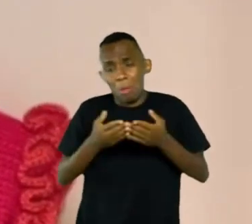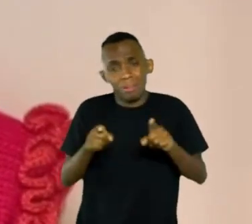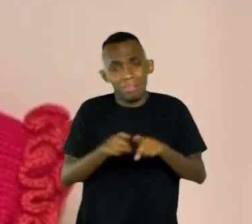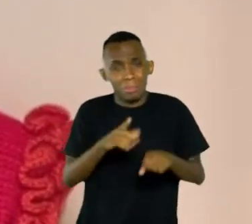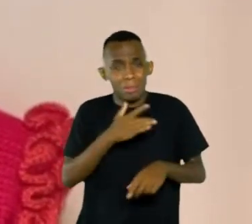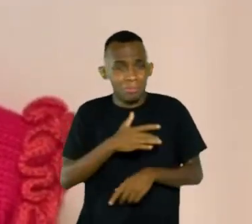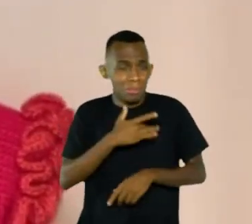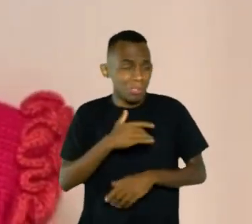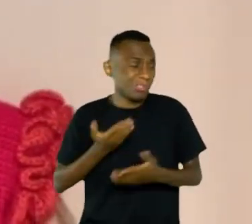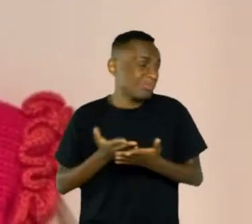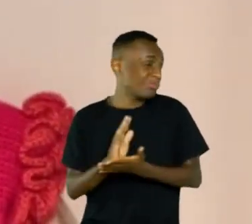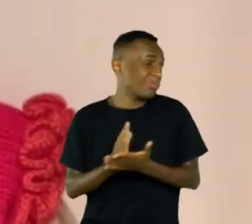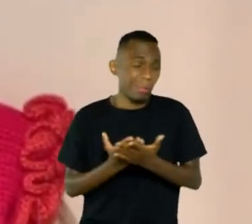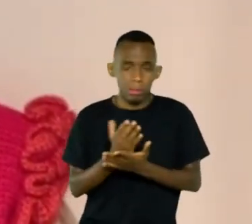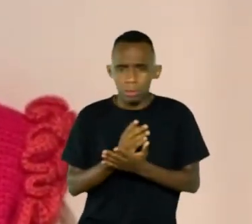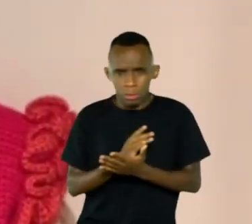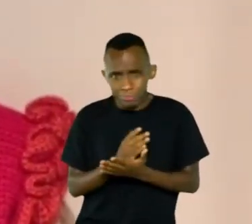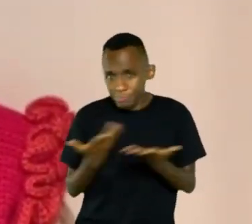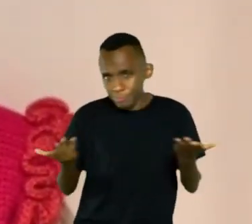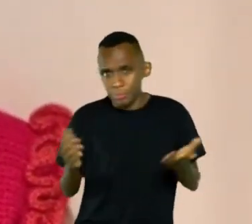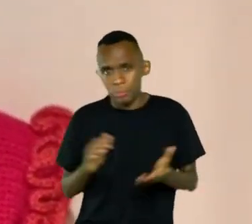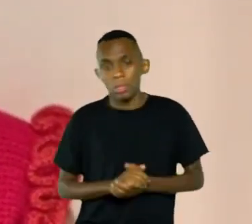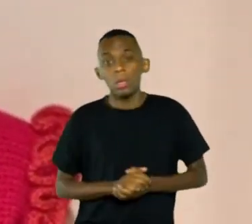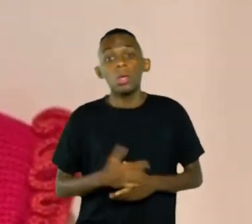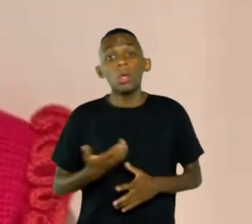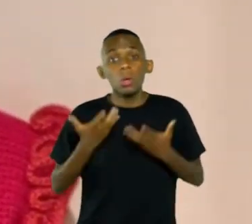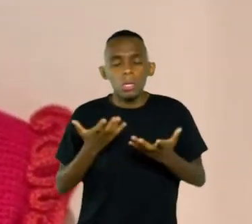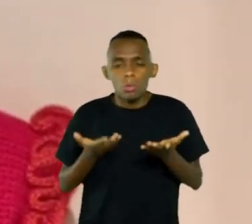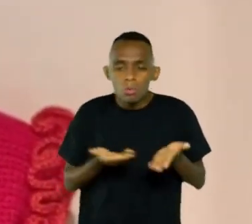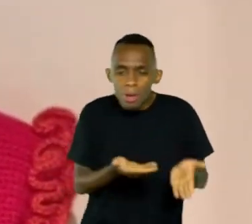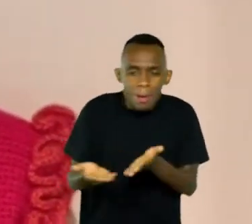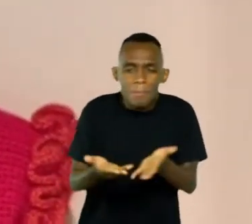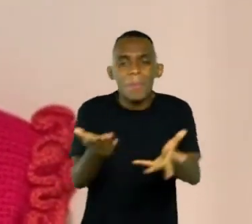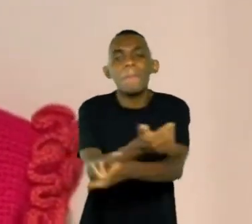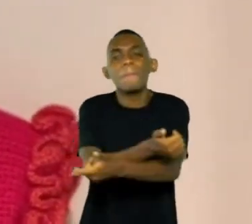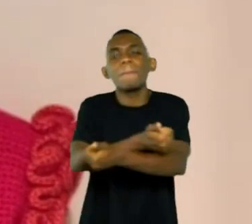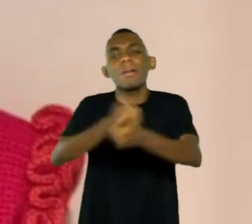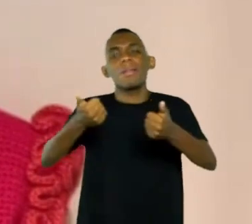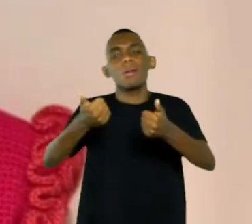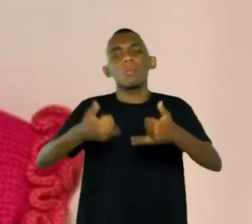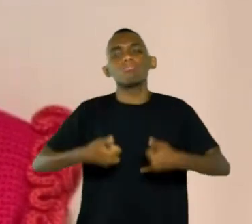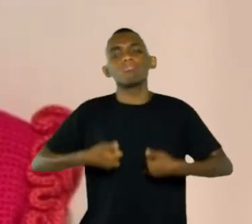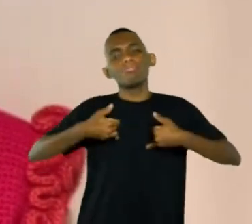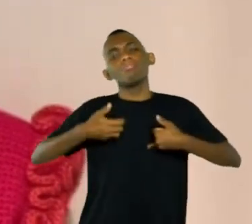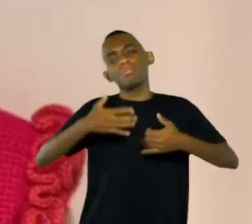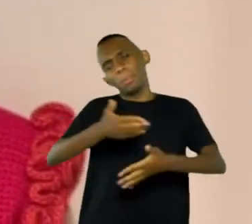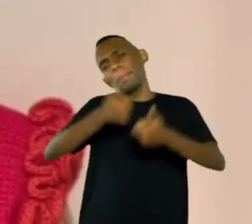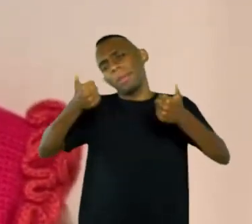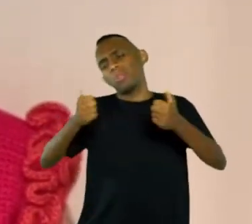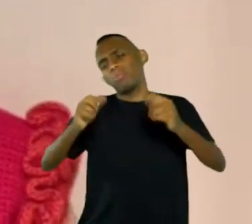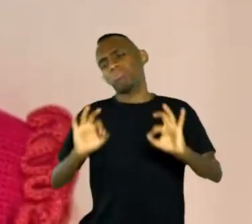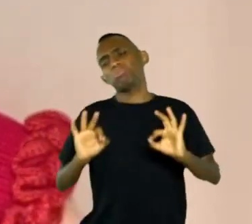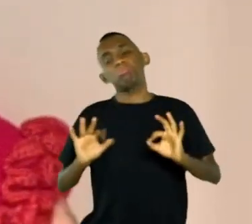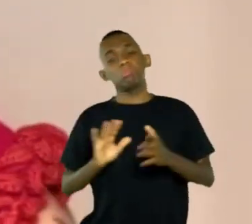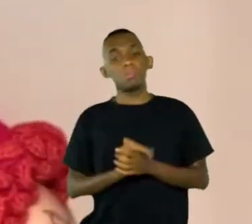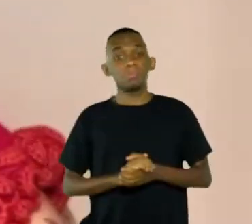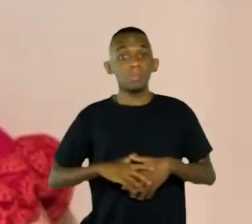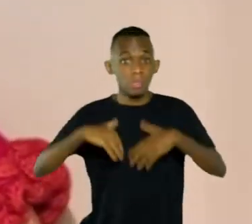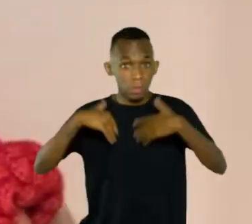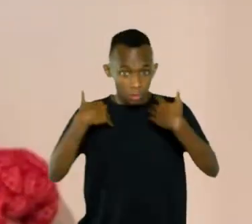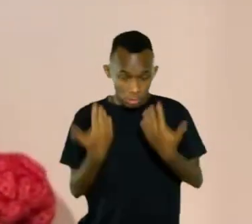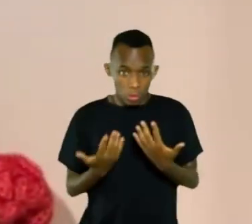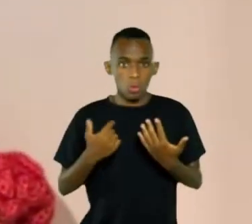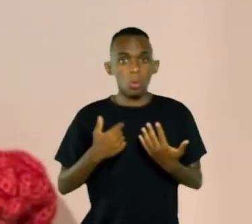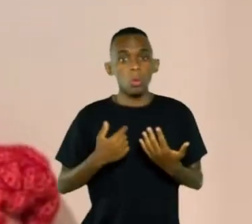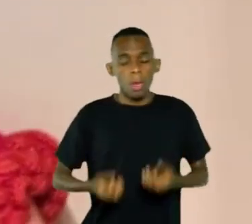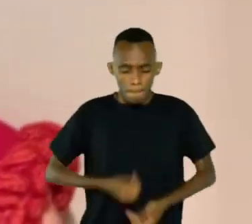aguentar, né? Então, acho que eu queria um caminho mais glamuroso, mais elegante, mais charmoso para lidar com isso. E eu acho que a poesia